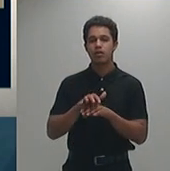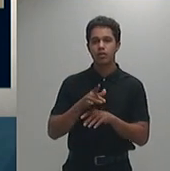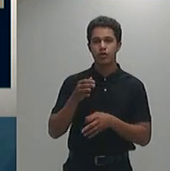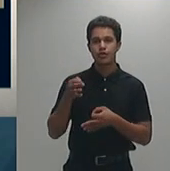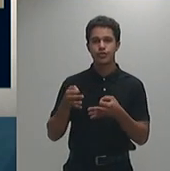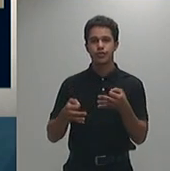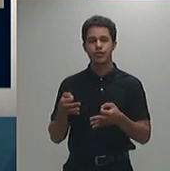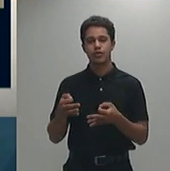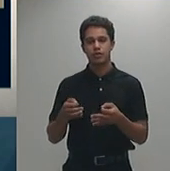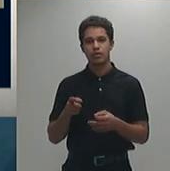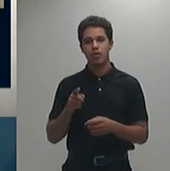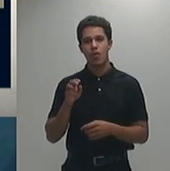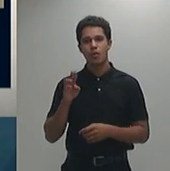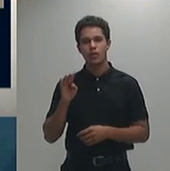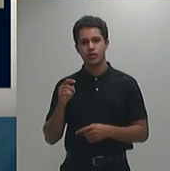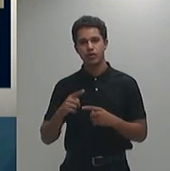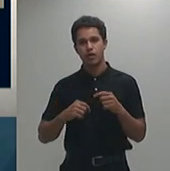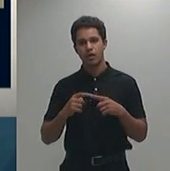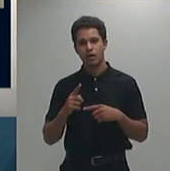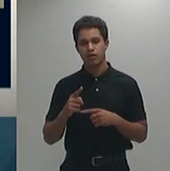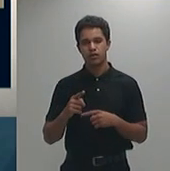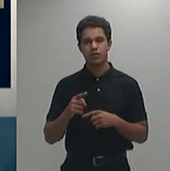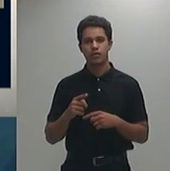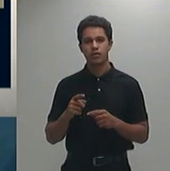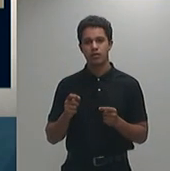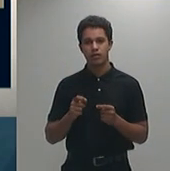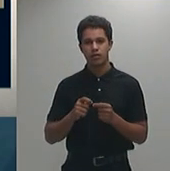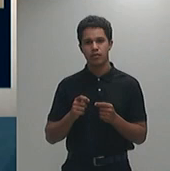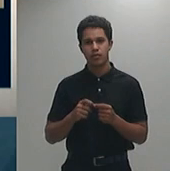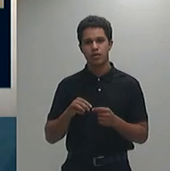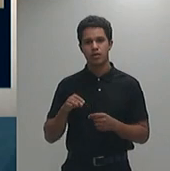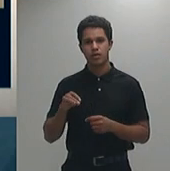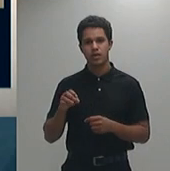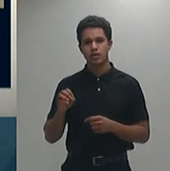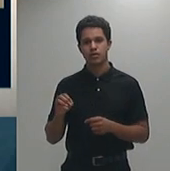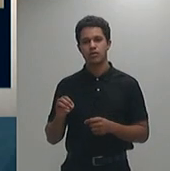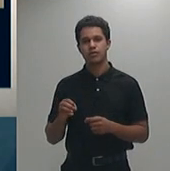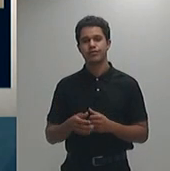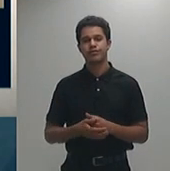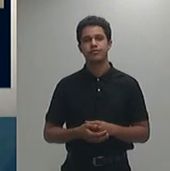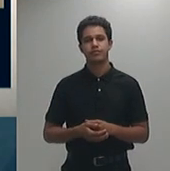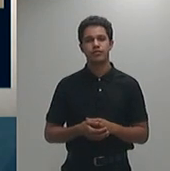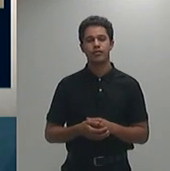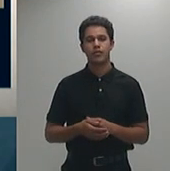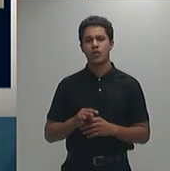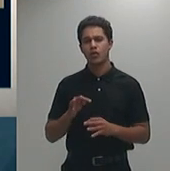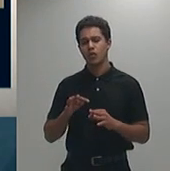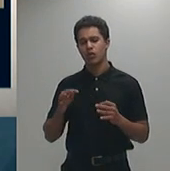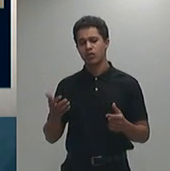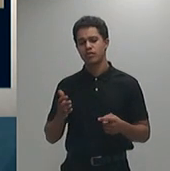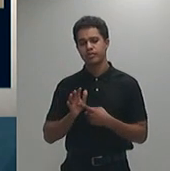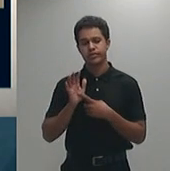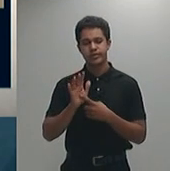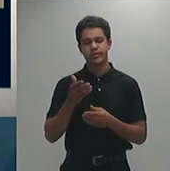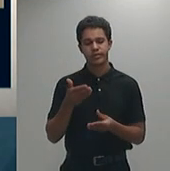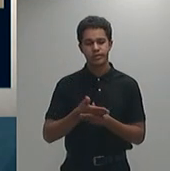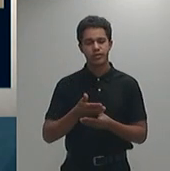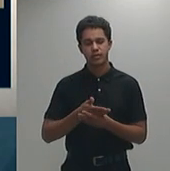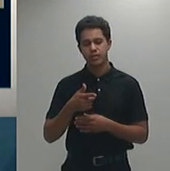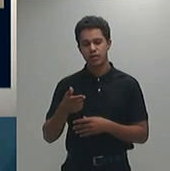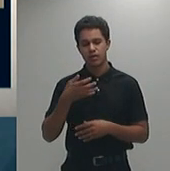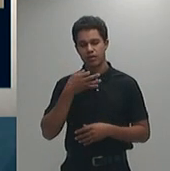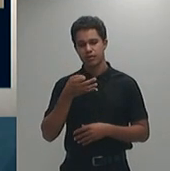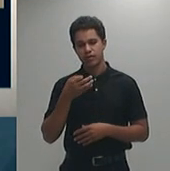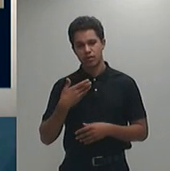objeto do litígio e eu faço a menção a obra por tudo que se exposto tem-se que o procedimento arbitral alcance